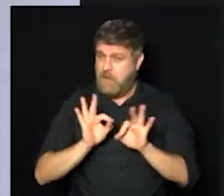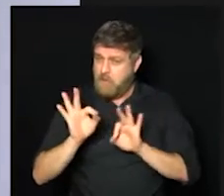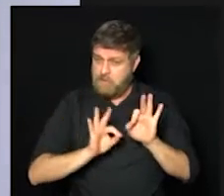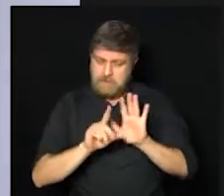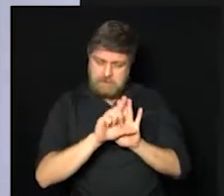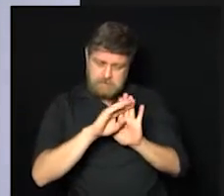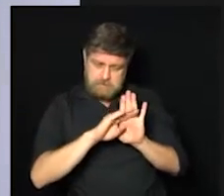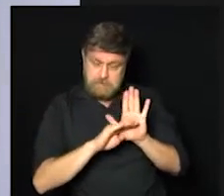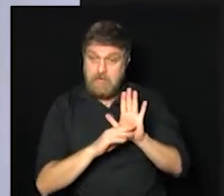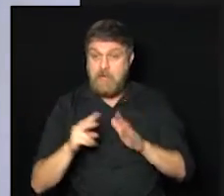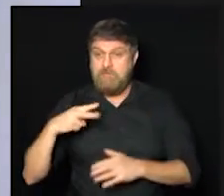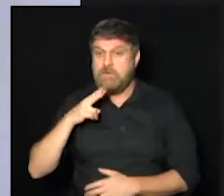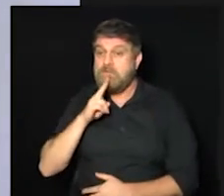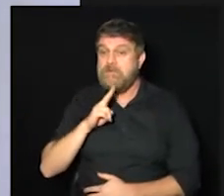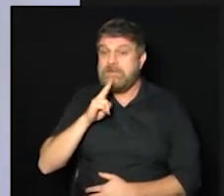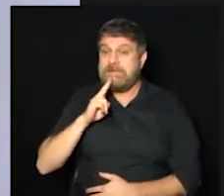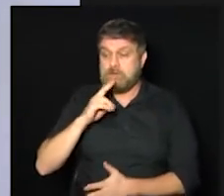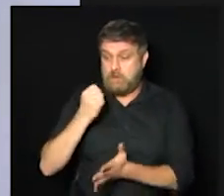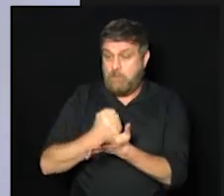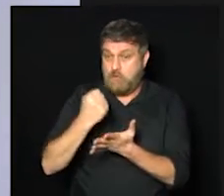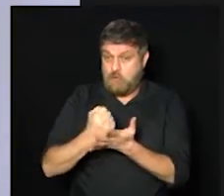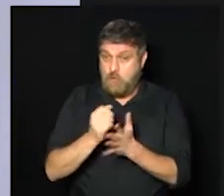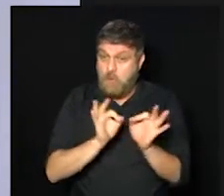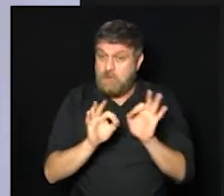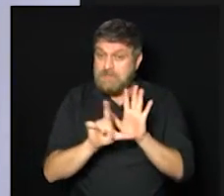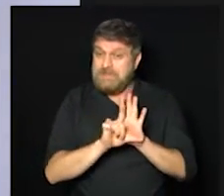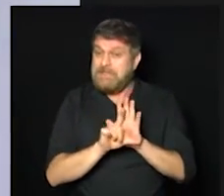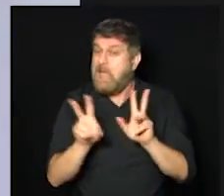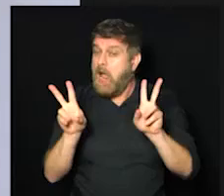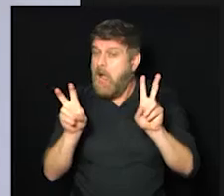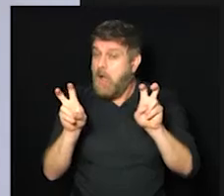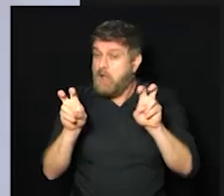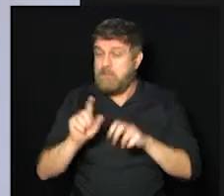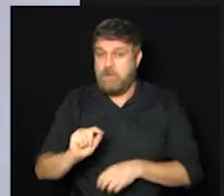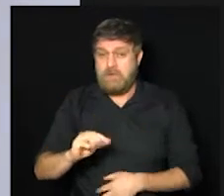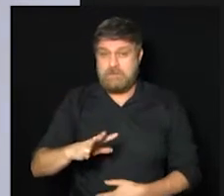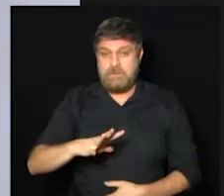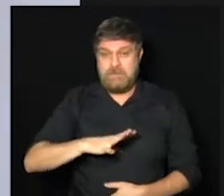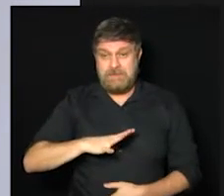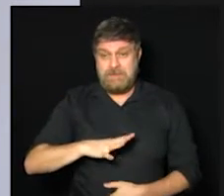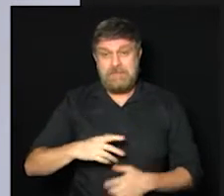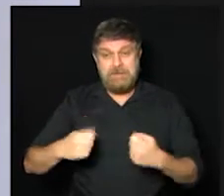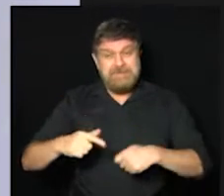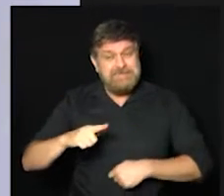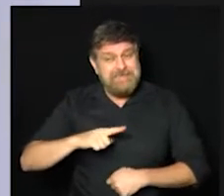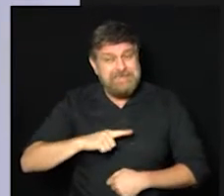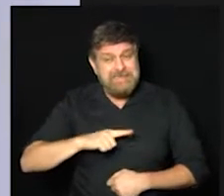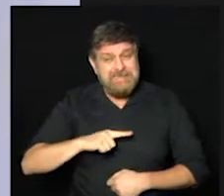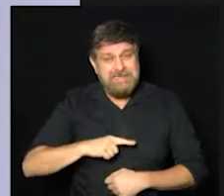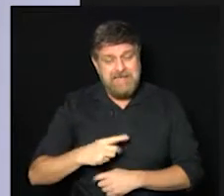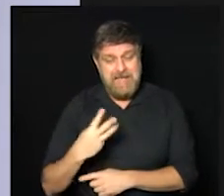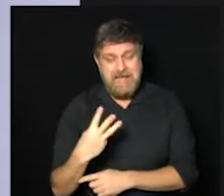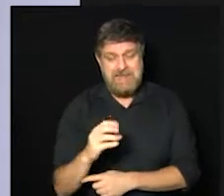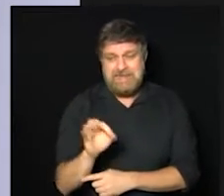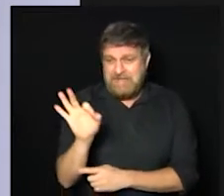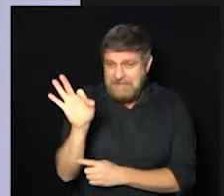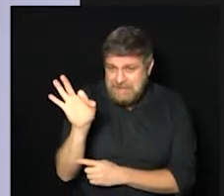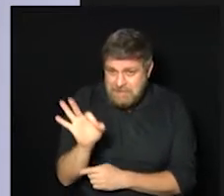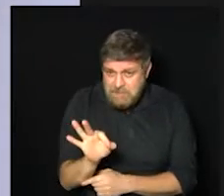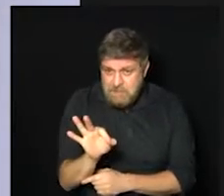Osteri protocolou um projeto que diz o seguinte, que a cidade deve ter pelo menos 30%